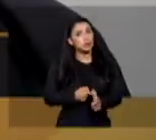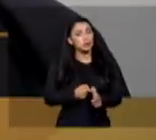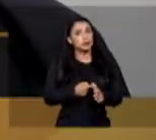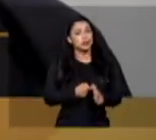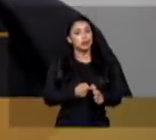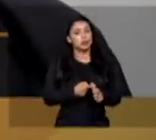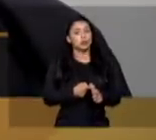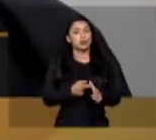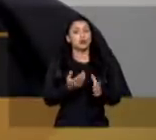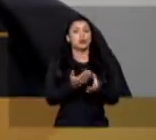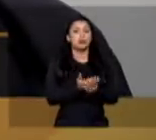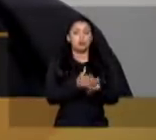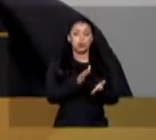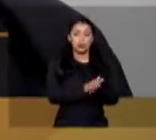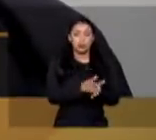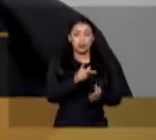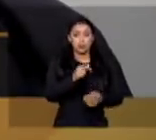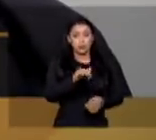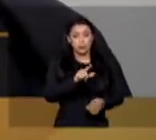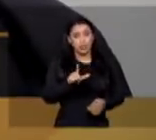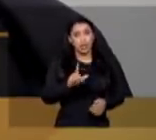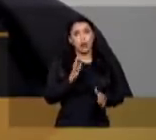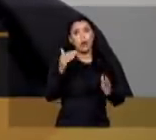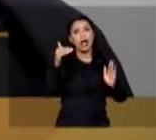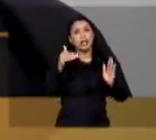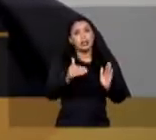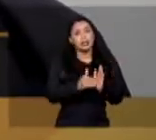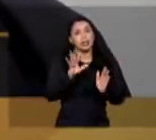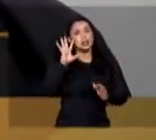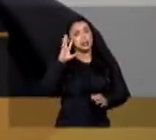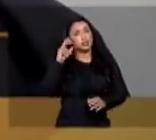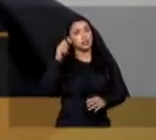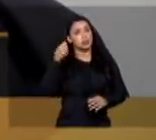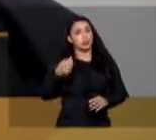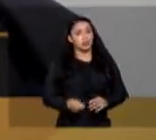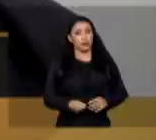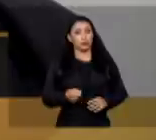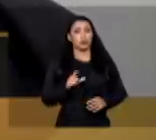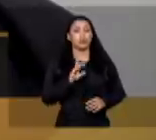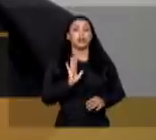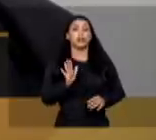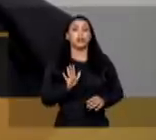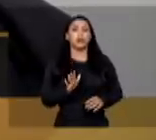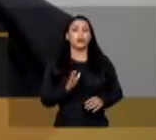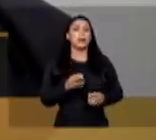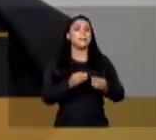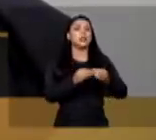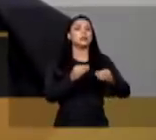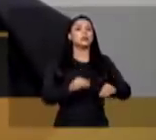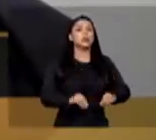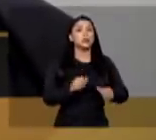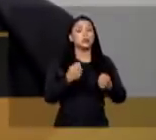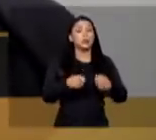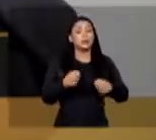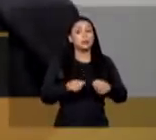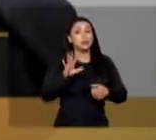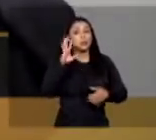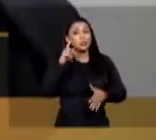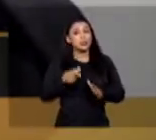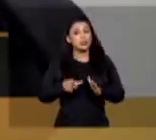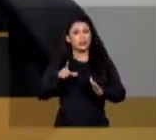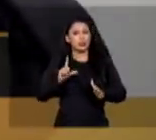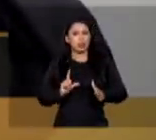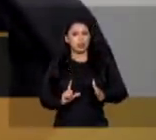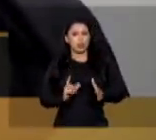processo penal até que elas sejam resolvidas. São prejudiciais exatamente porque exigem uma decisão prévia. No caso